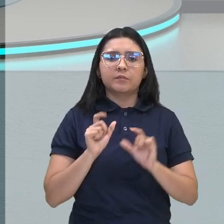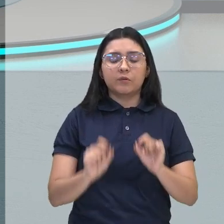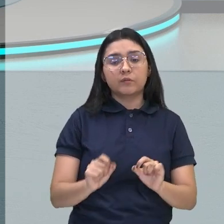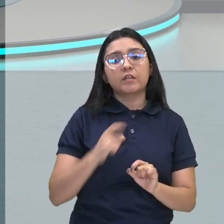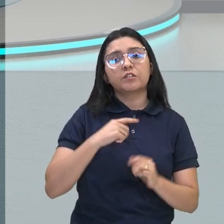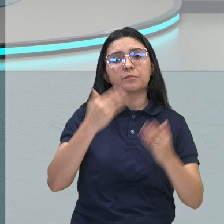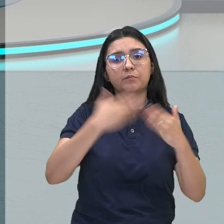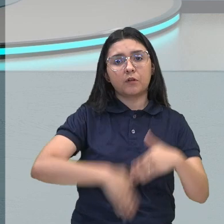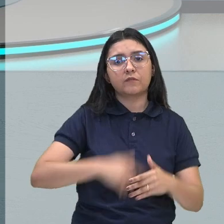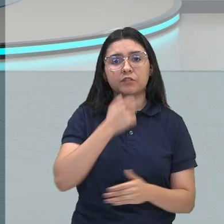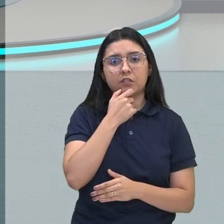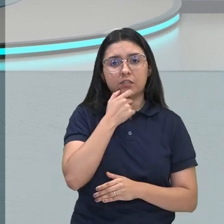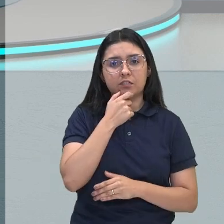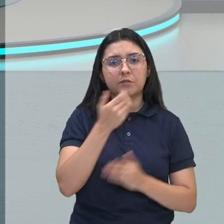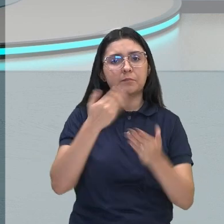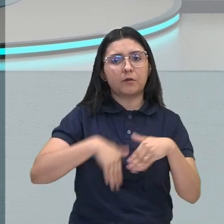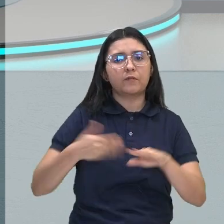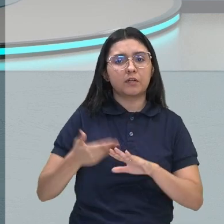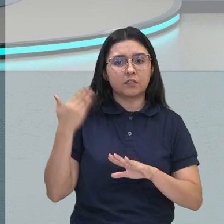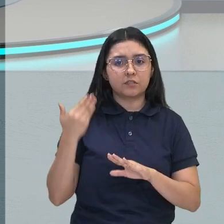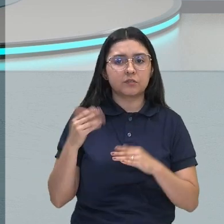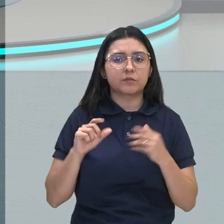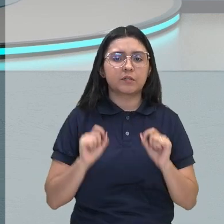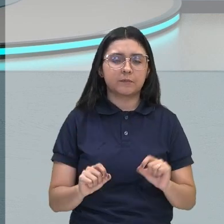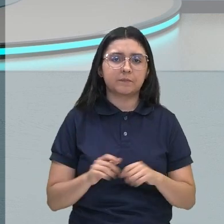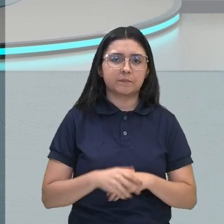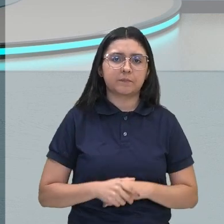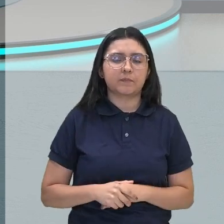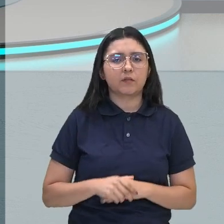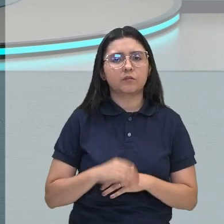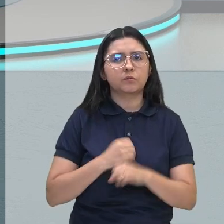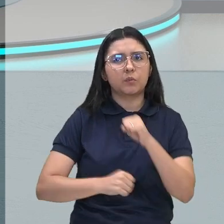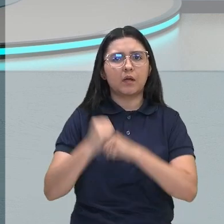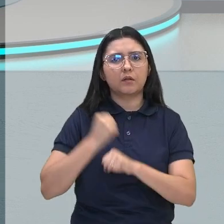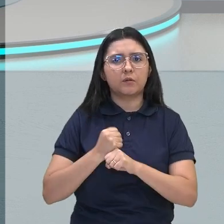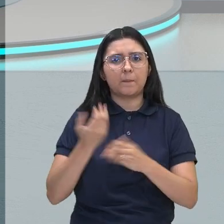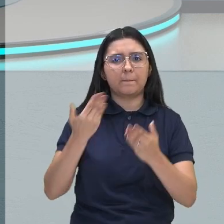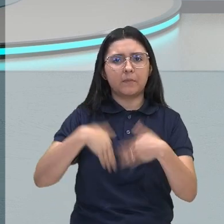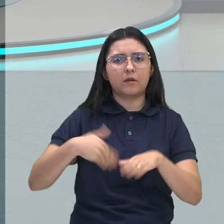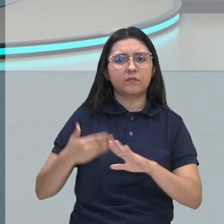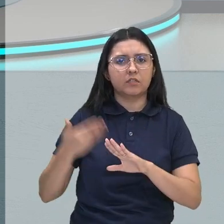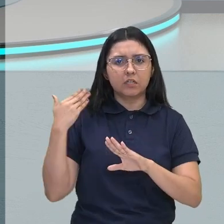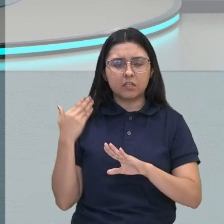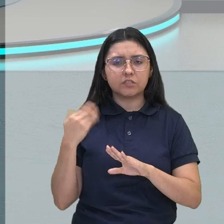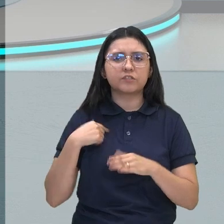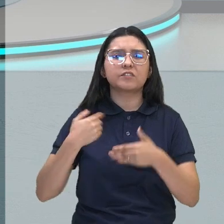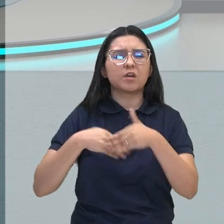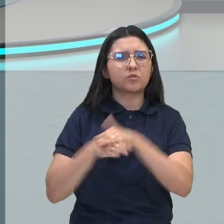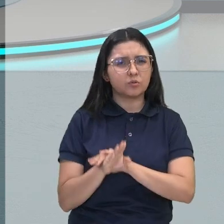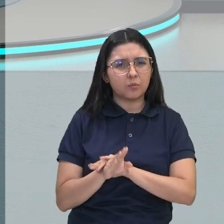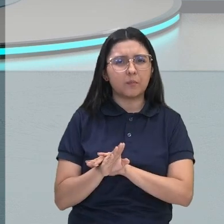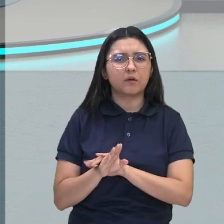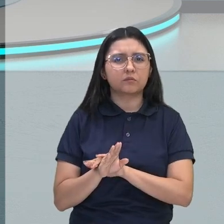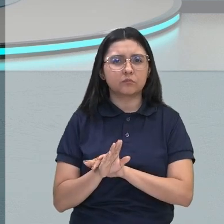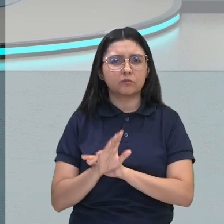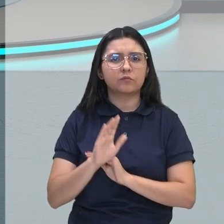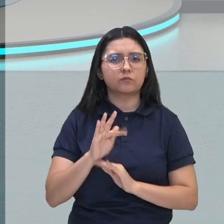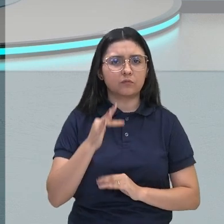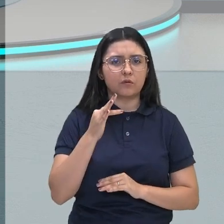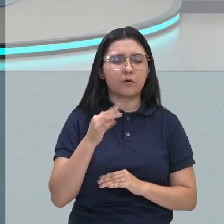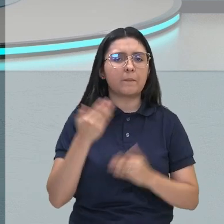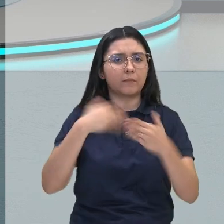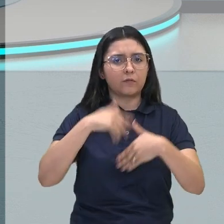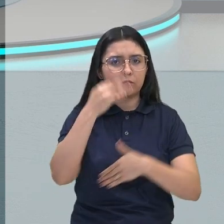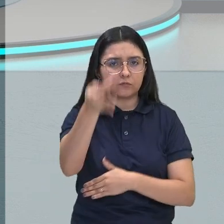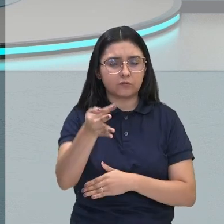anteriores. Então, à medida que você vai fazendo as provas de anos anteriores, você vai se acostumando com o que já vem ali, não é? Então, você já